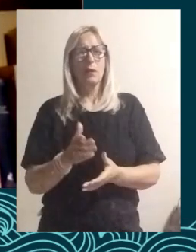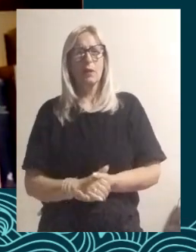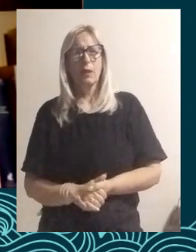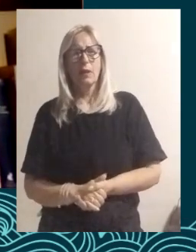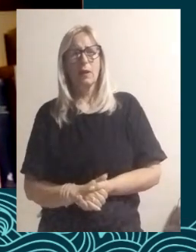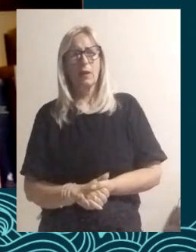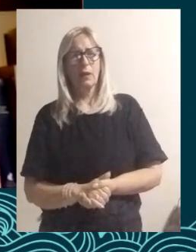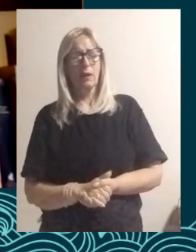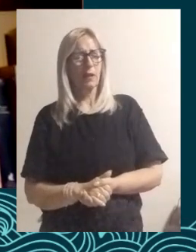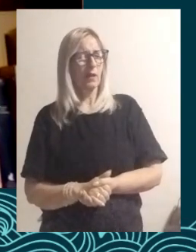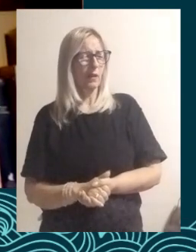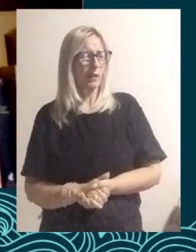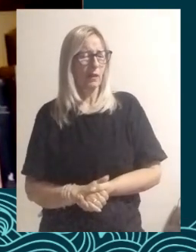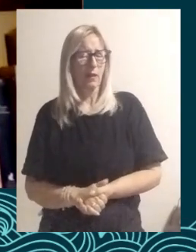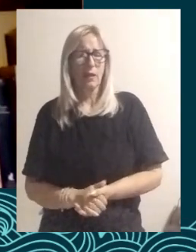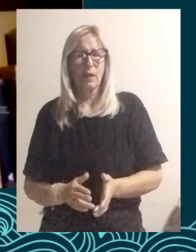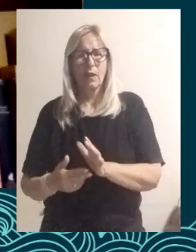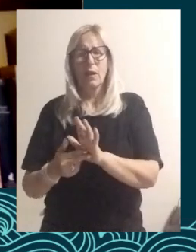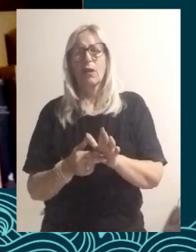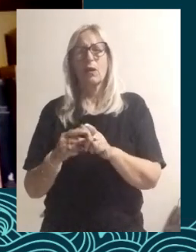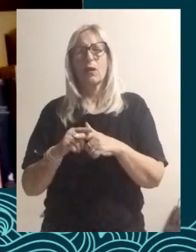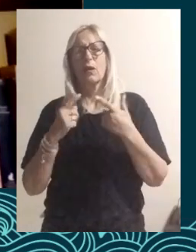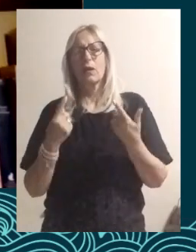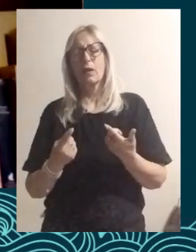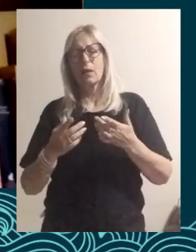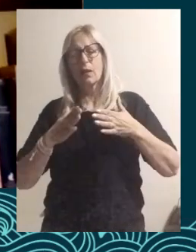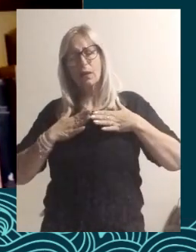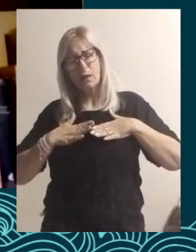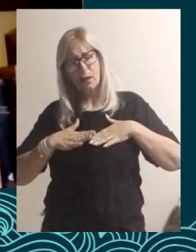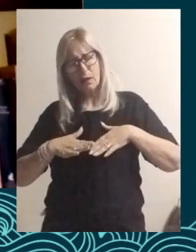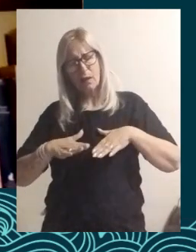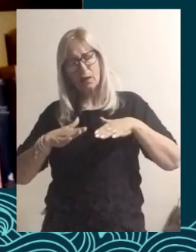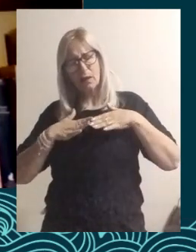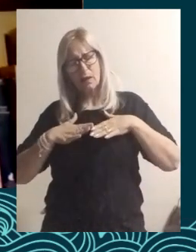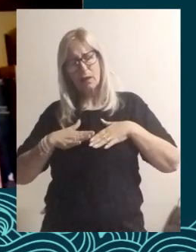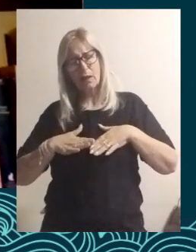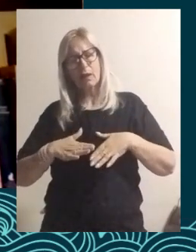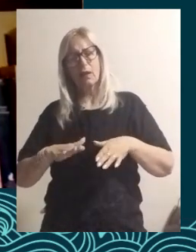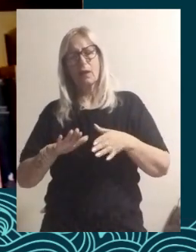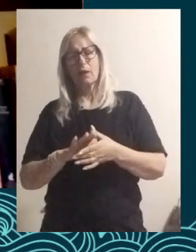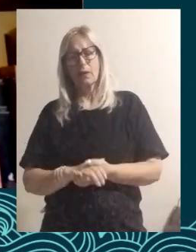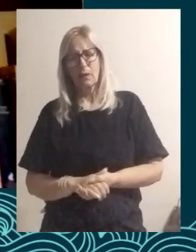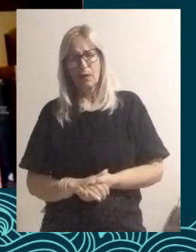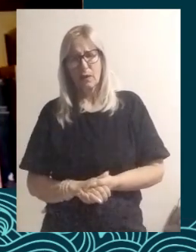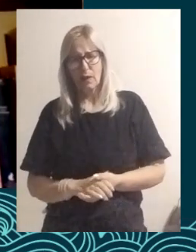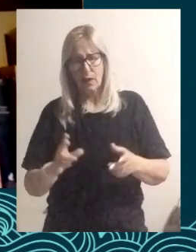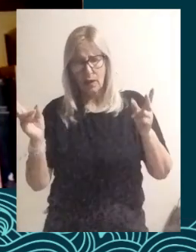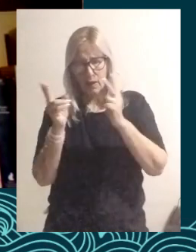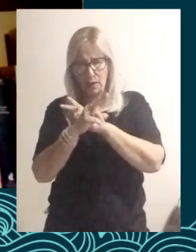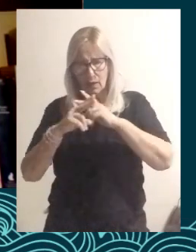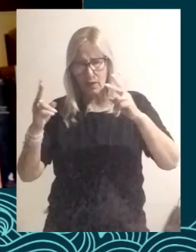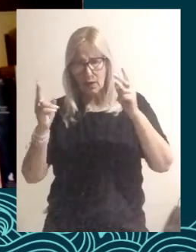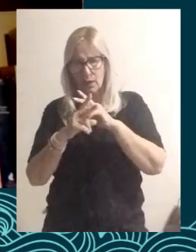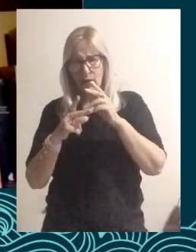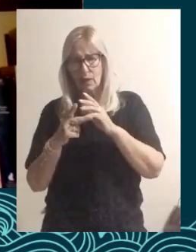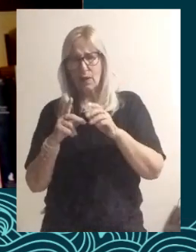A minha pergunta para você, Tamara, é sobre quando você fala da calmaria, que